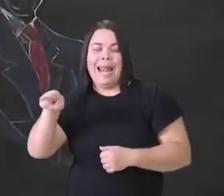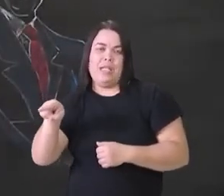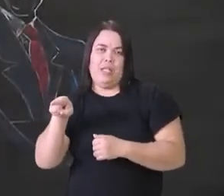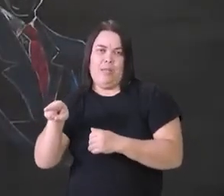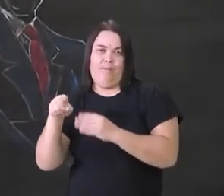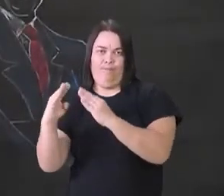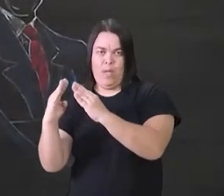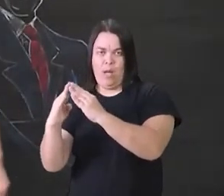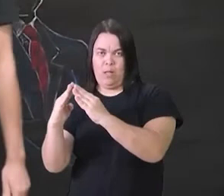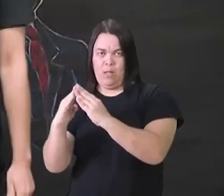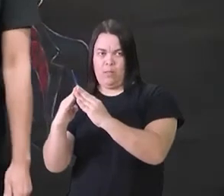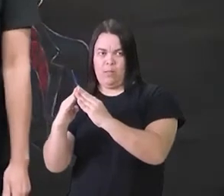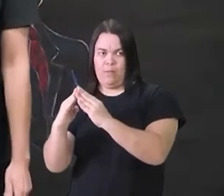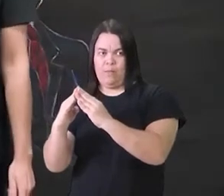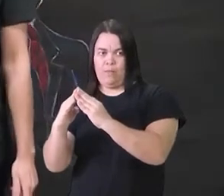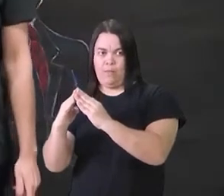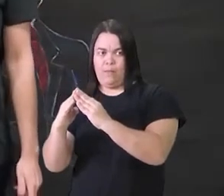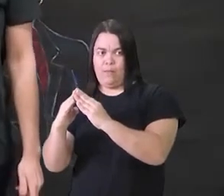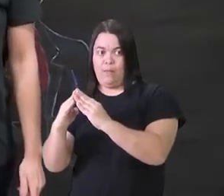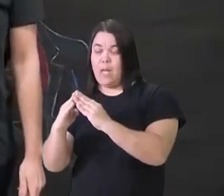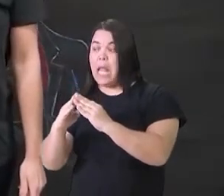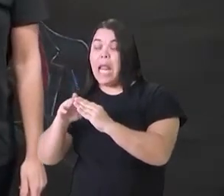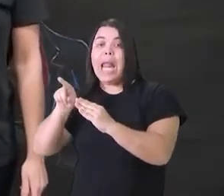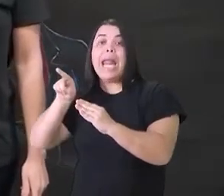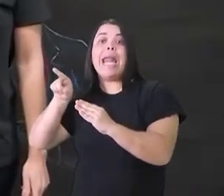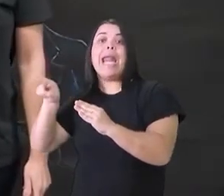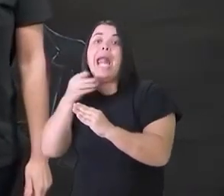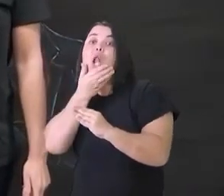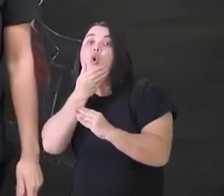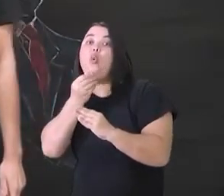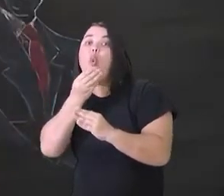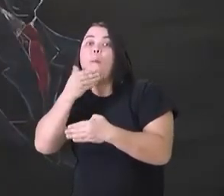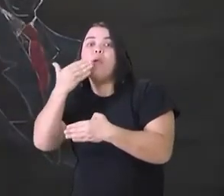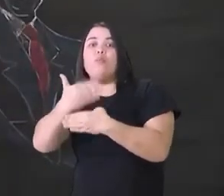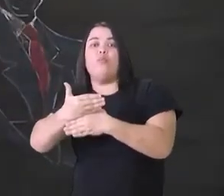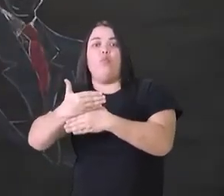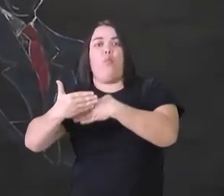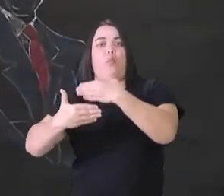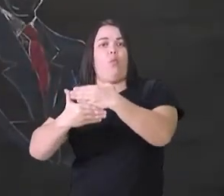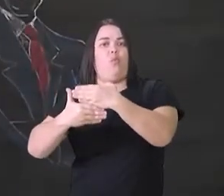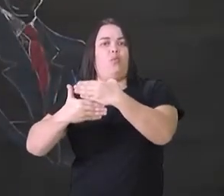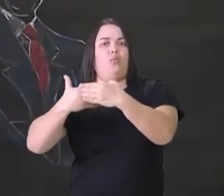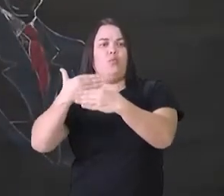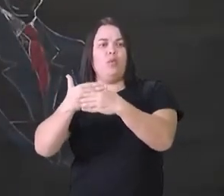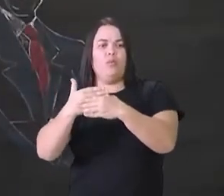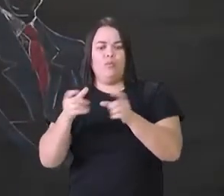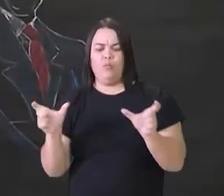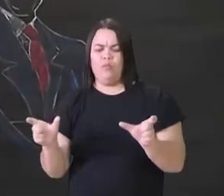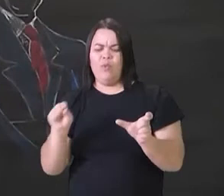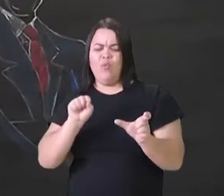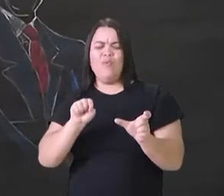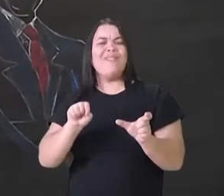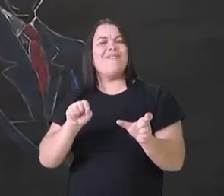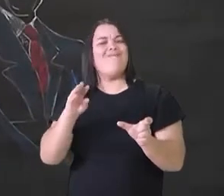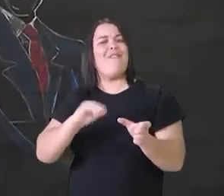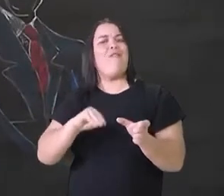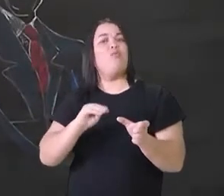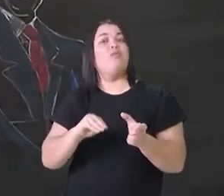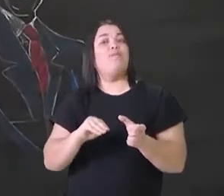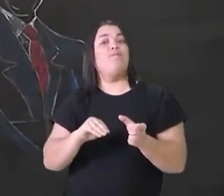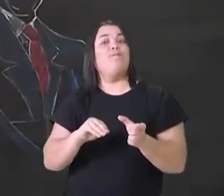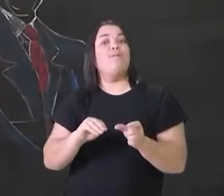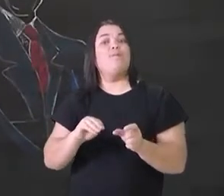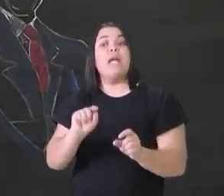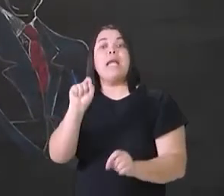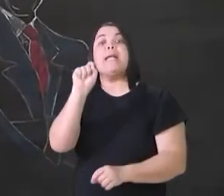casa, o Jack construiu. Eu tenho uma ideia faltando aqui. A ideia é, esta é